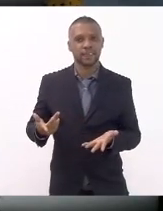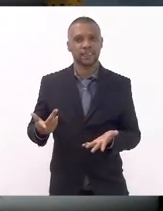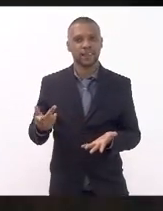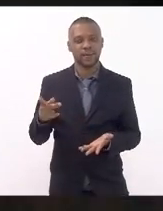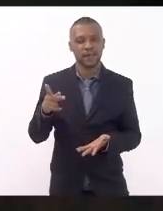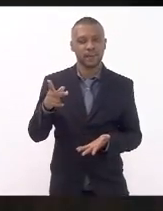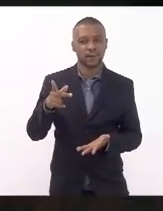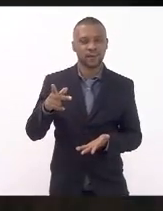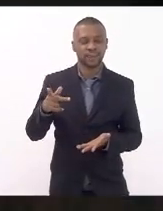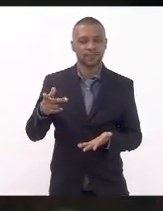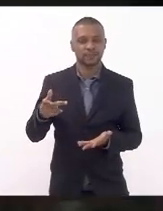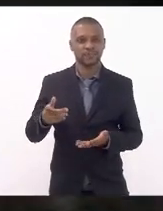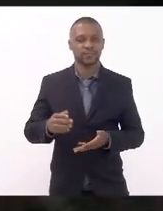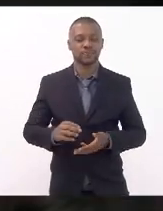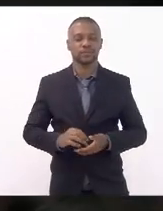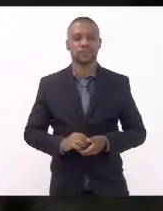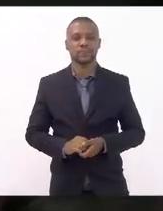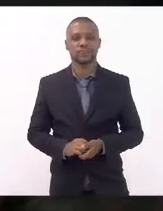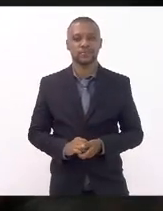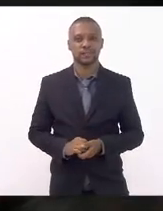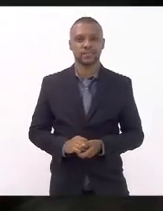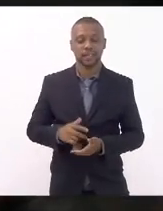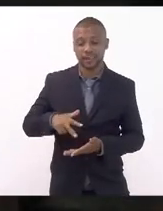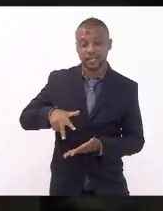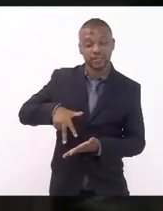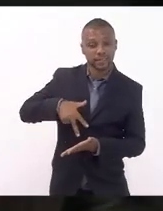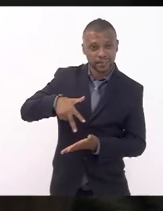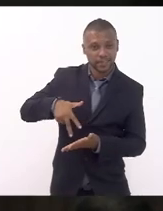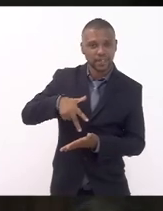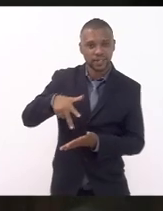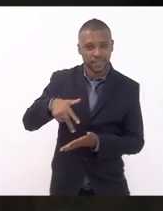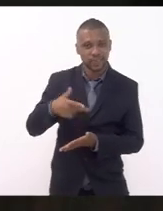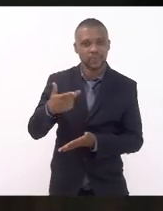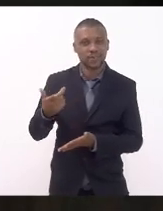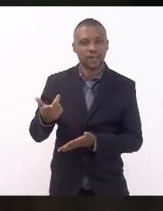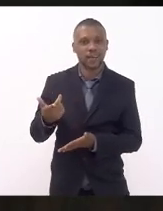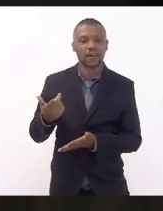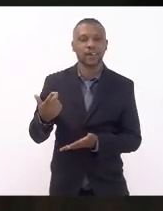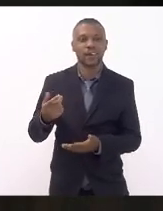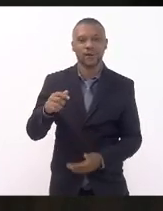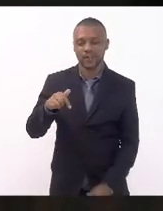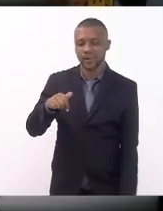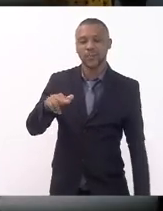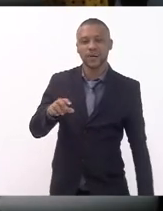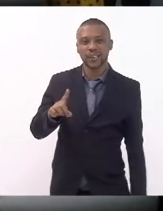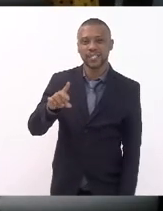Professor de balé e dançarino da quadradinho de 8.